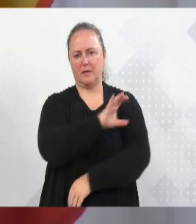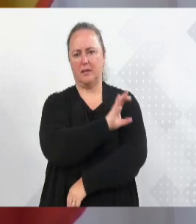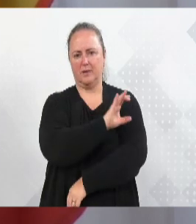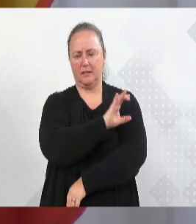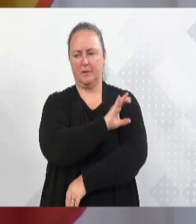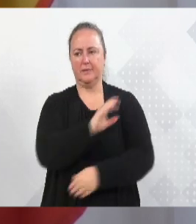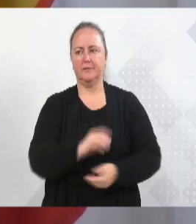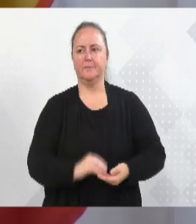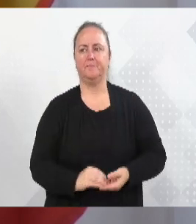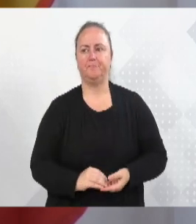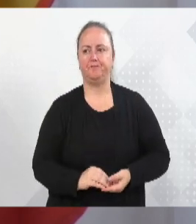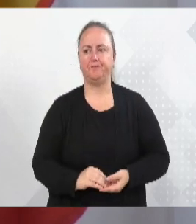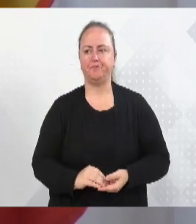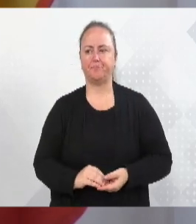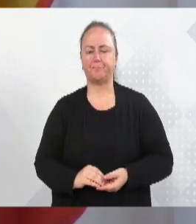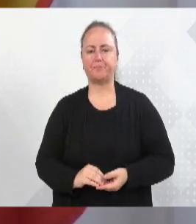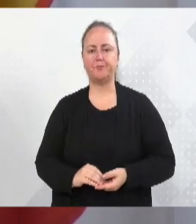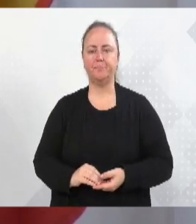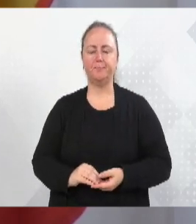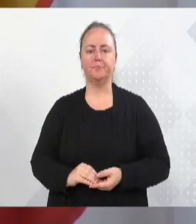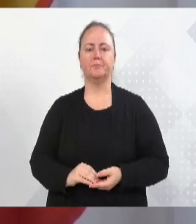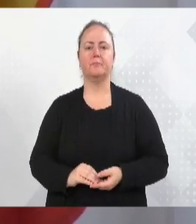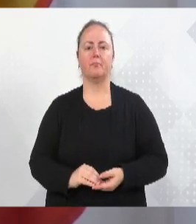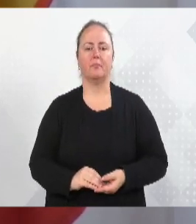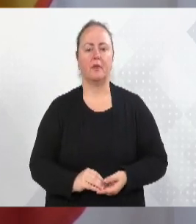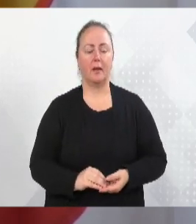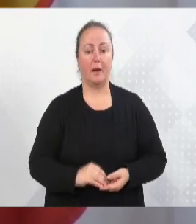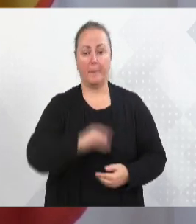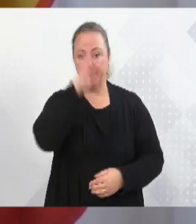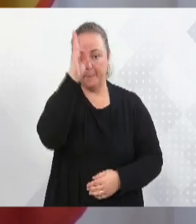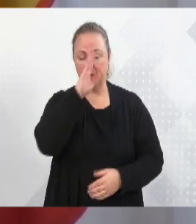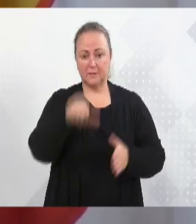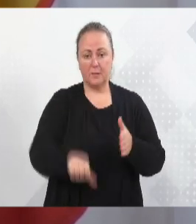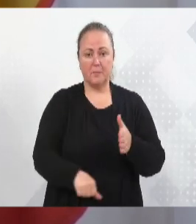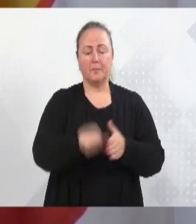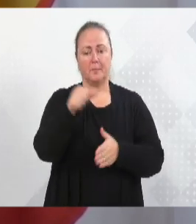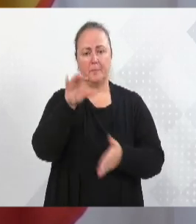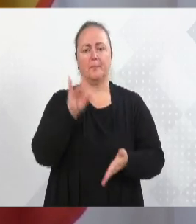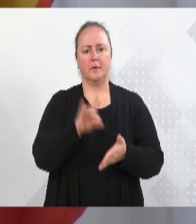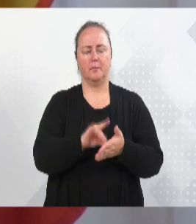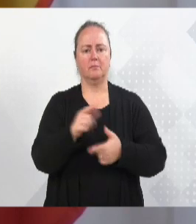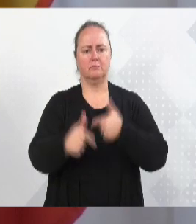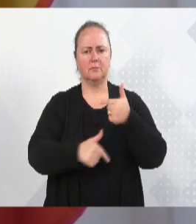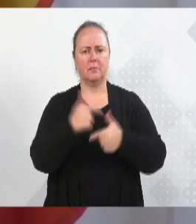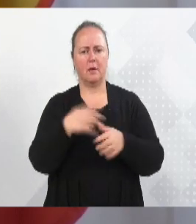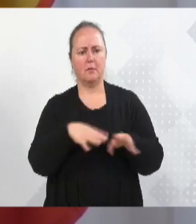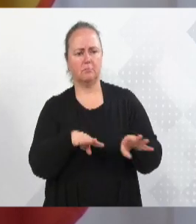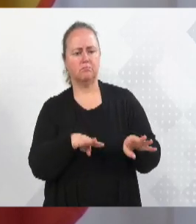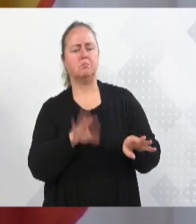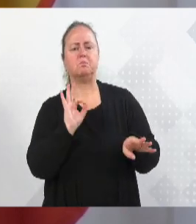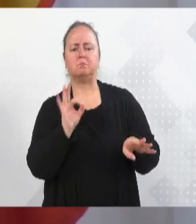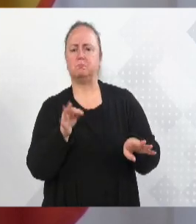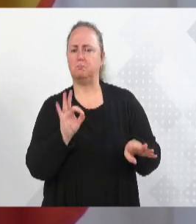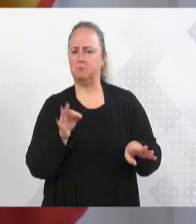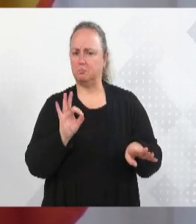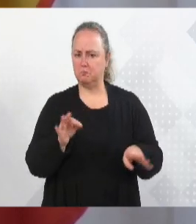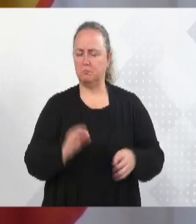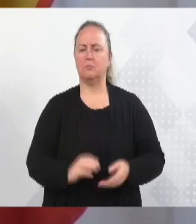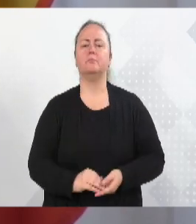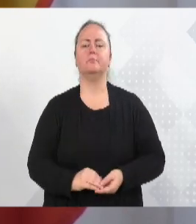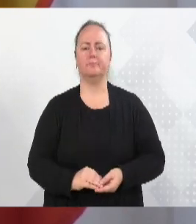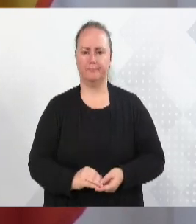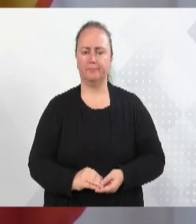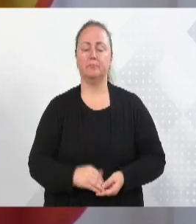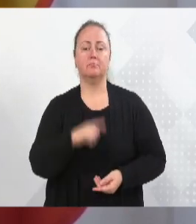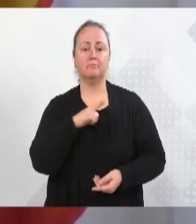primeira sessão que vai acontecer em todo o Brasil e dizer que o trabalho desta casa está sendo reconhecido através desses